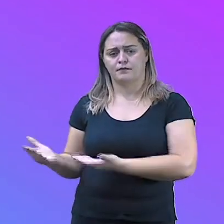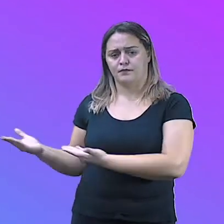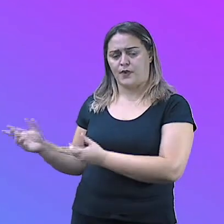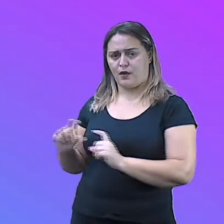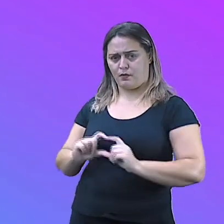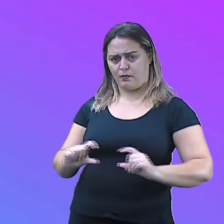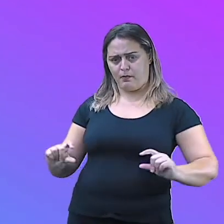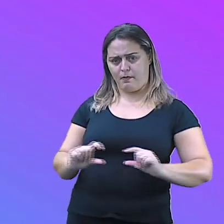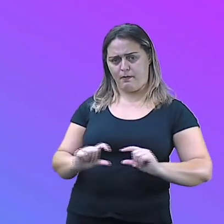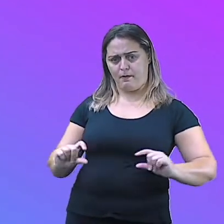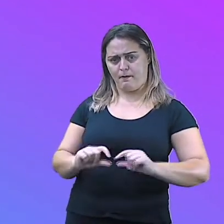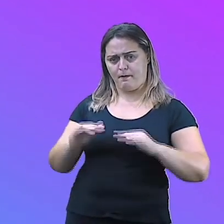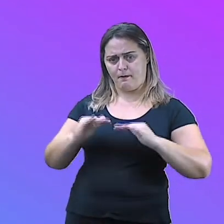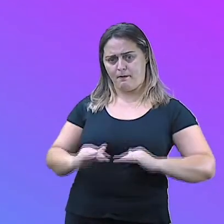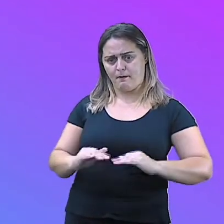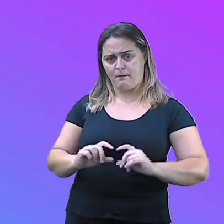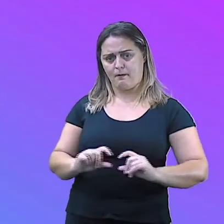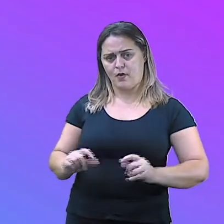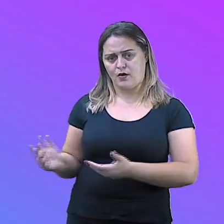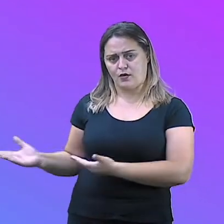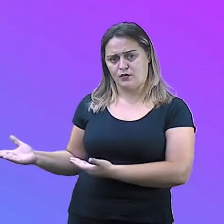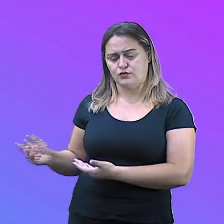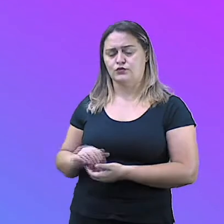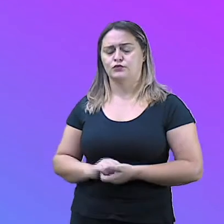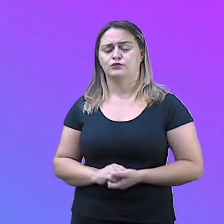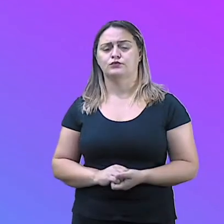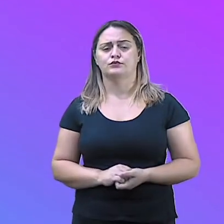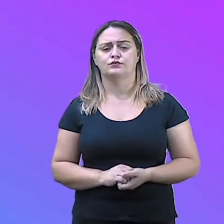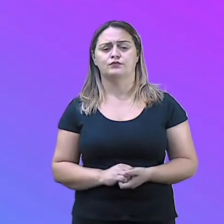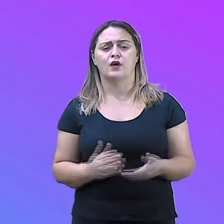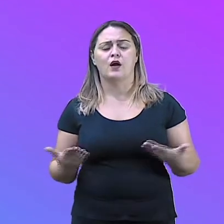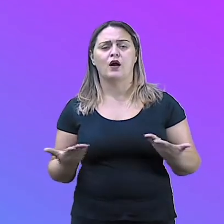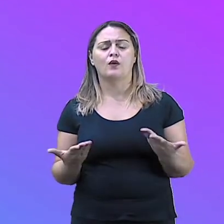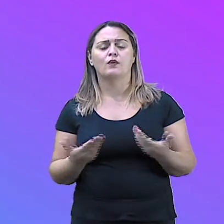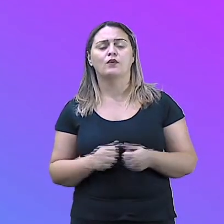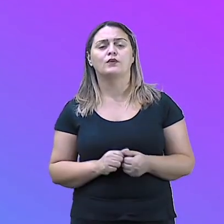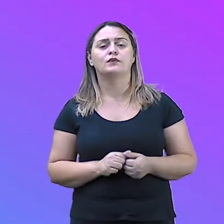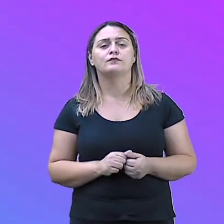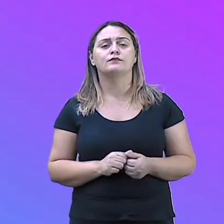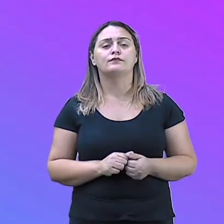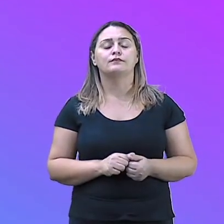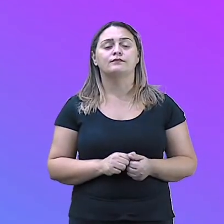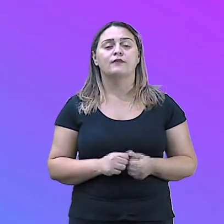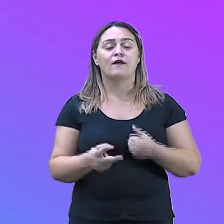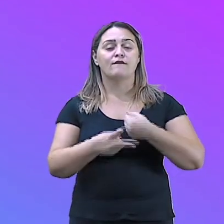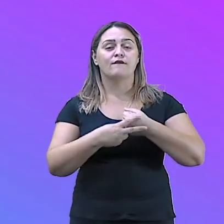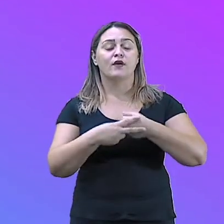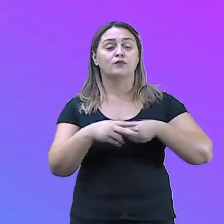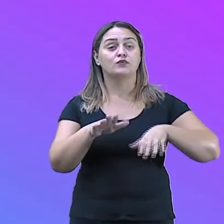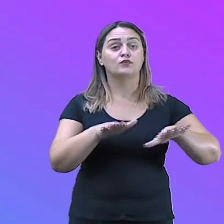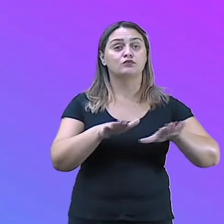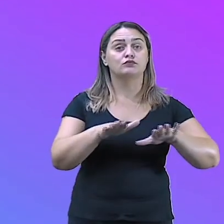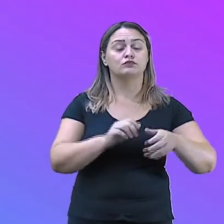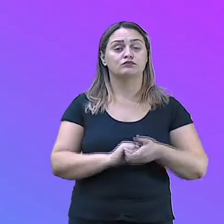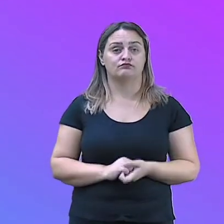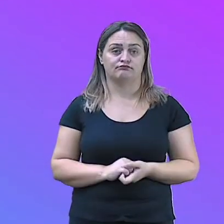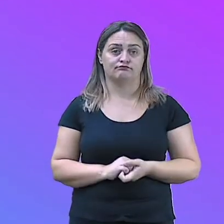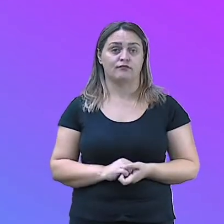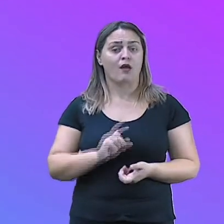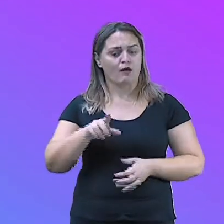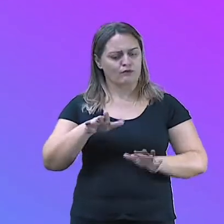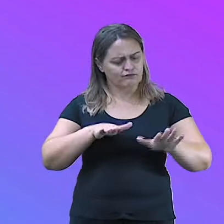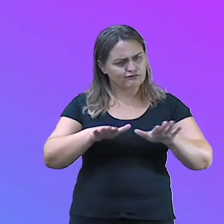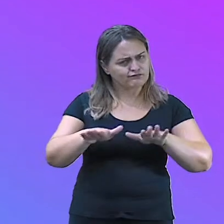percebam. Isso. E os verbos de ação? Isso. Ação expressa um movimento,